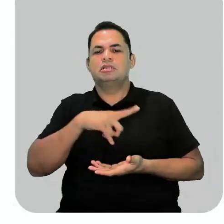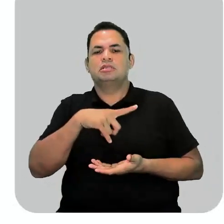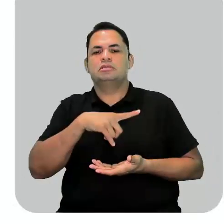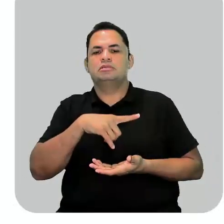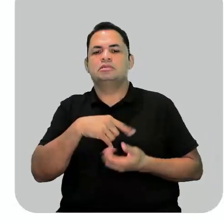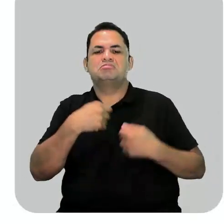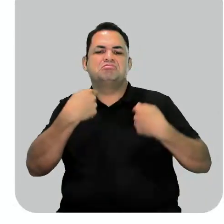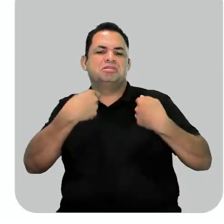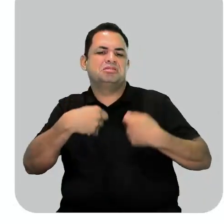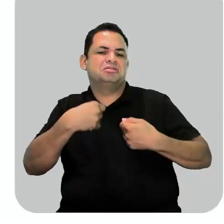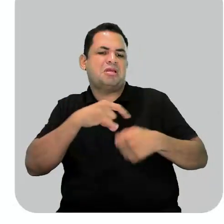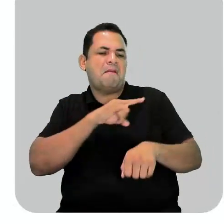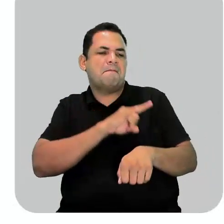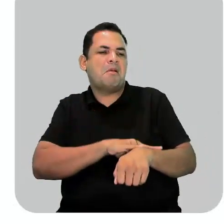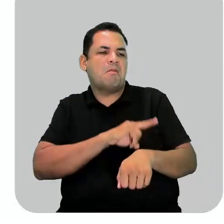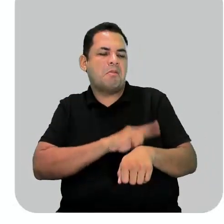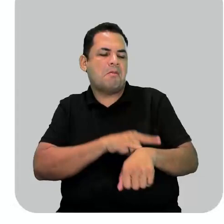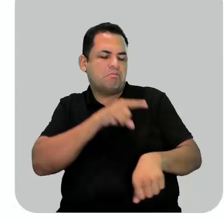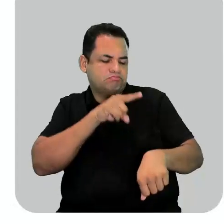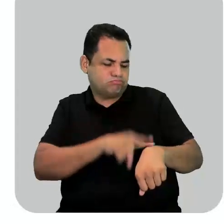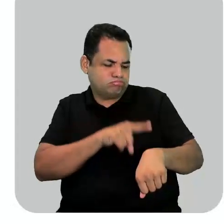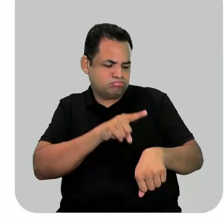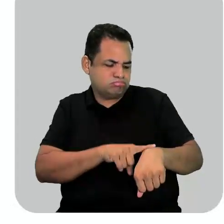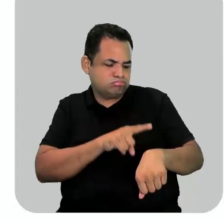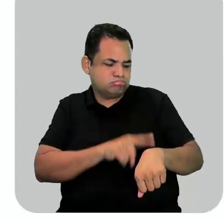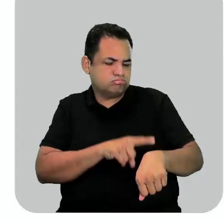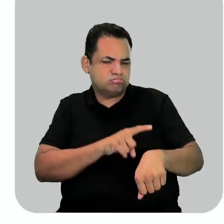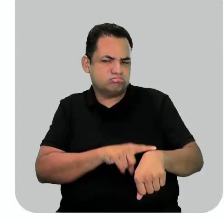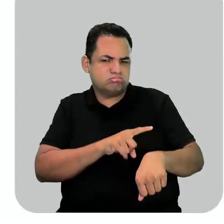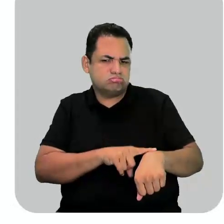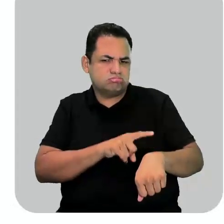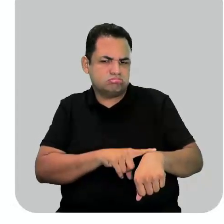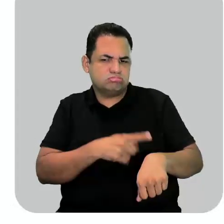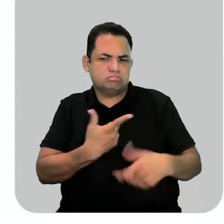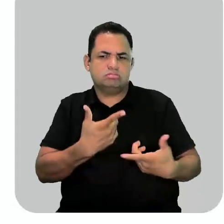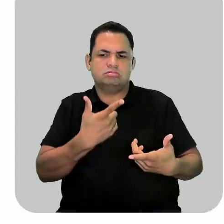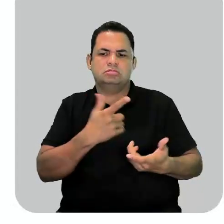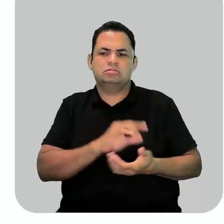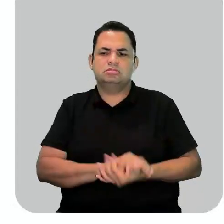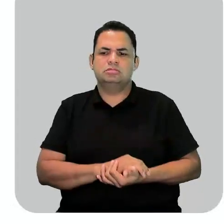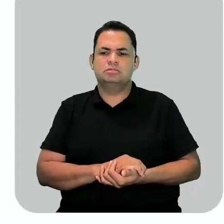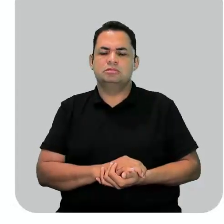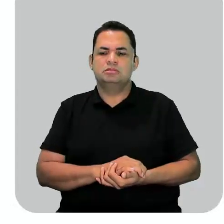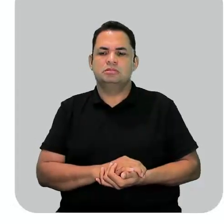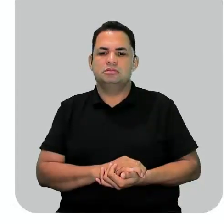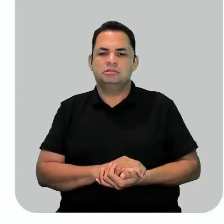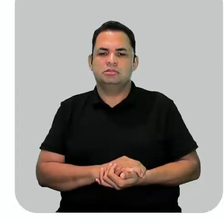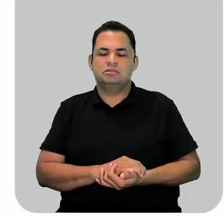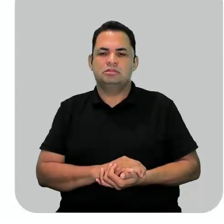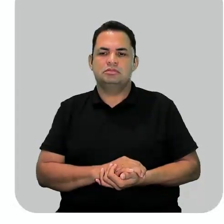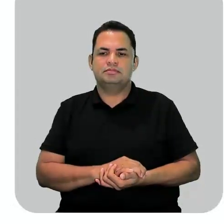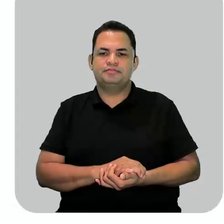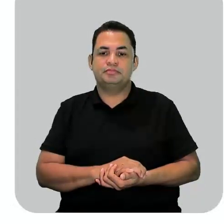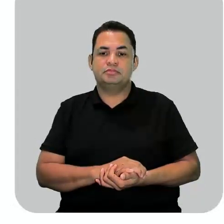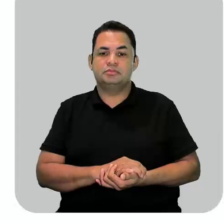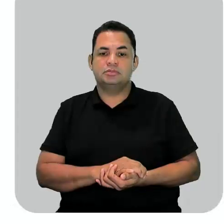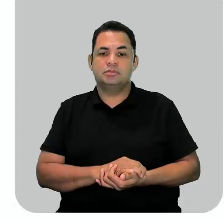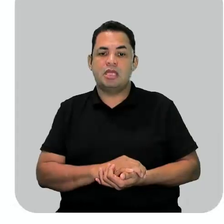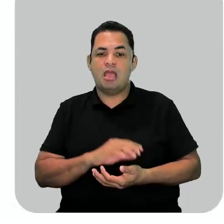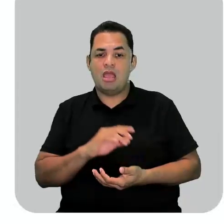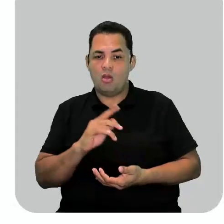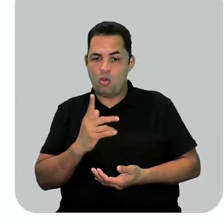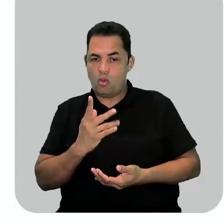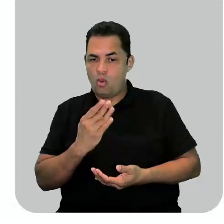tenha a necessidade de urinar constantemente? E nesse caso, pessoal, tem a ver com o